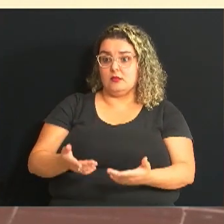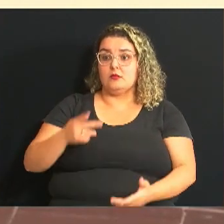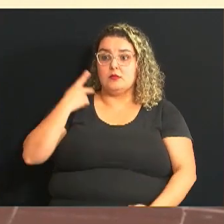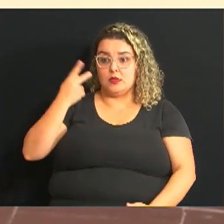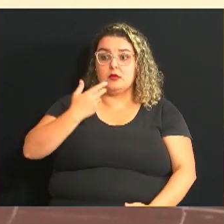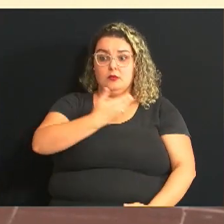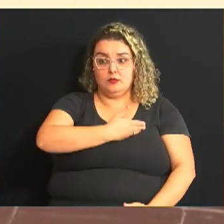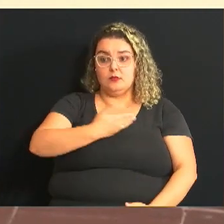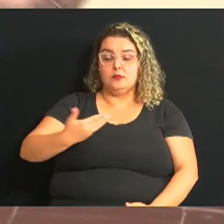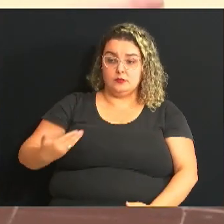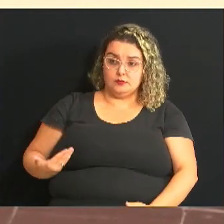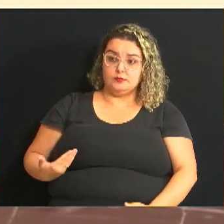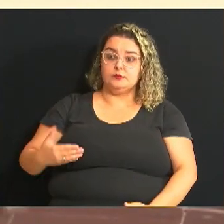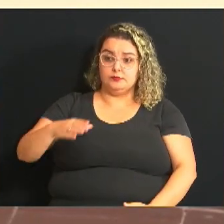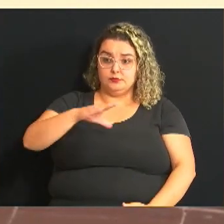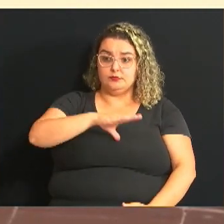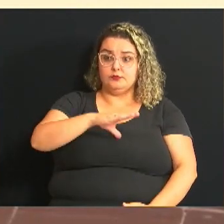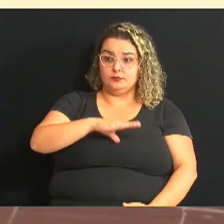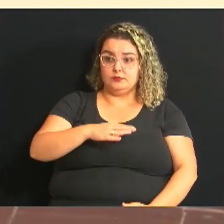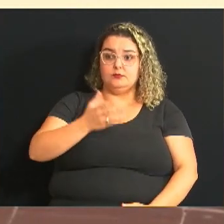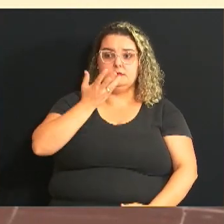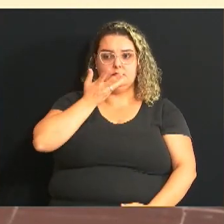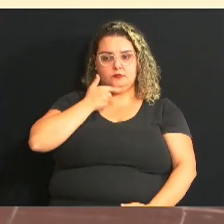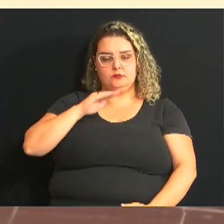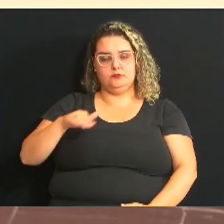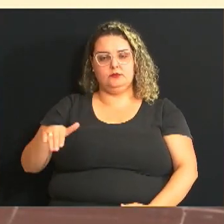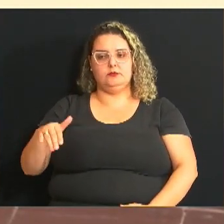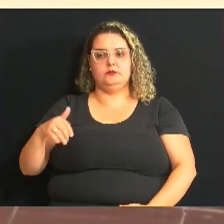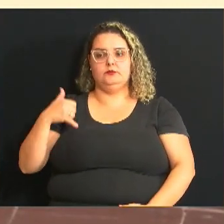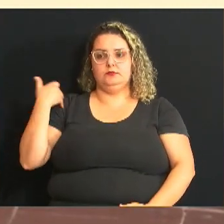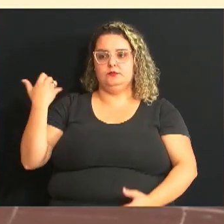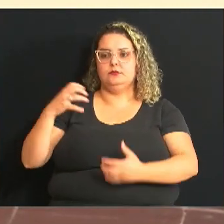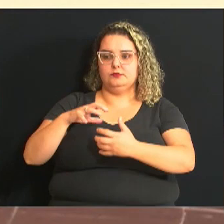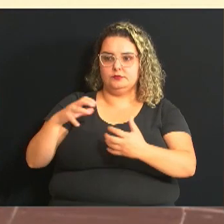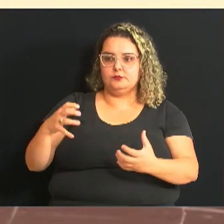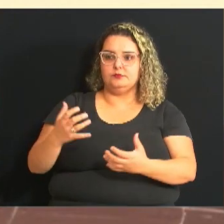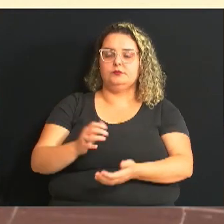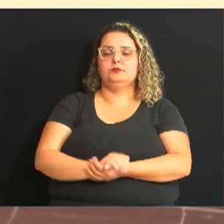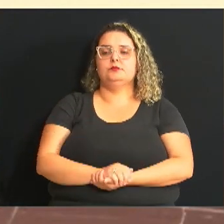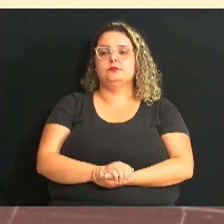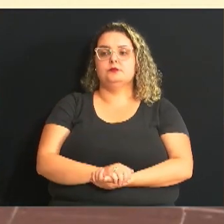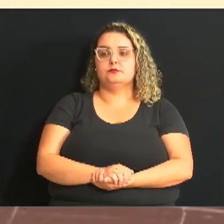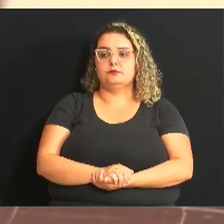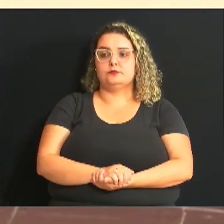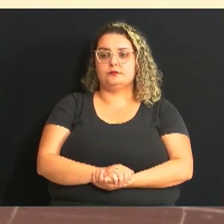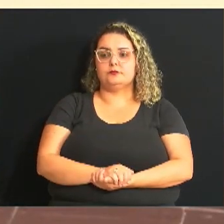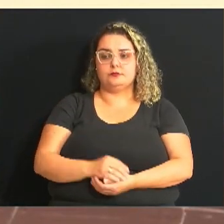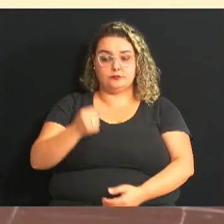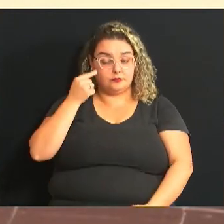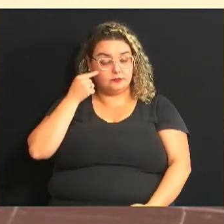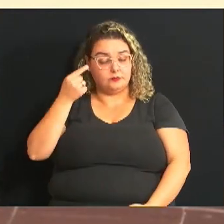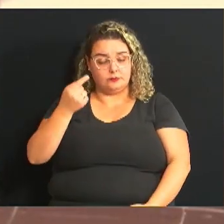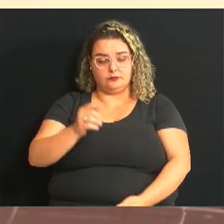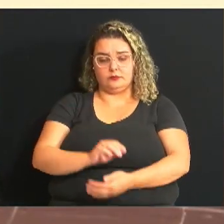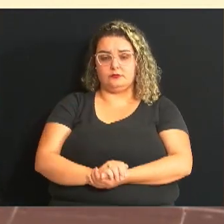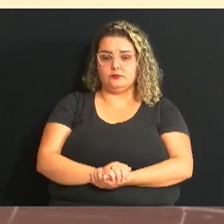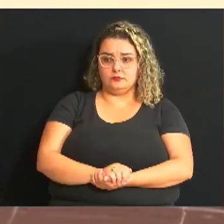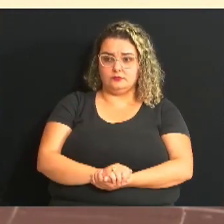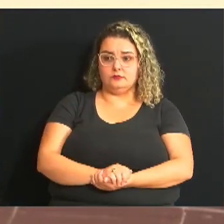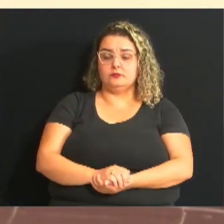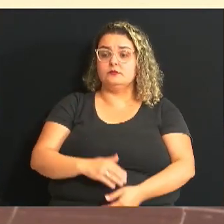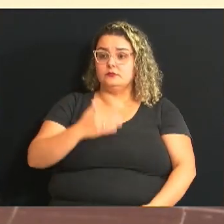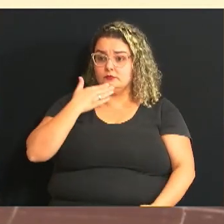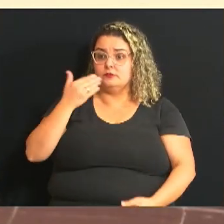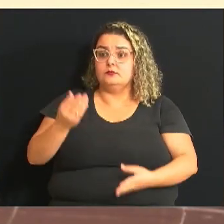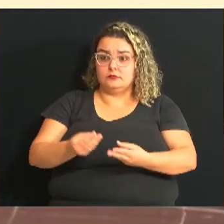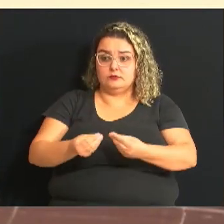pública do município, tanto da criança como da pessoa idosa, pensando mesmo em melhorar a